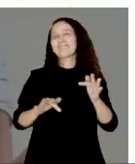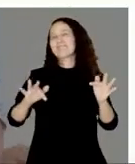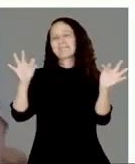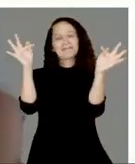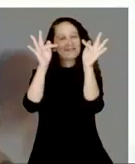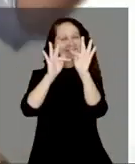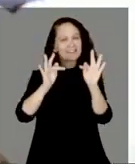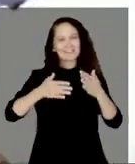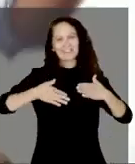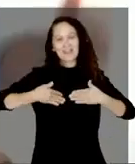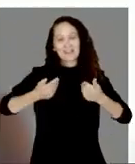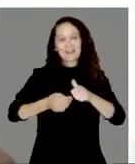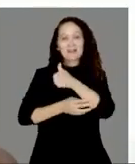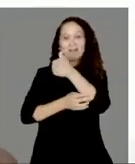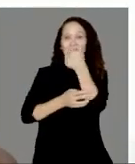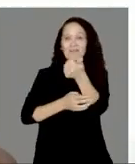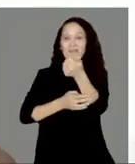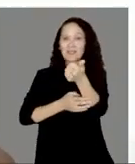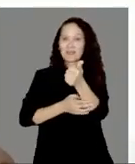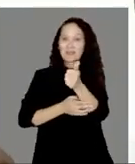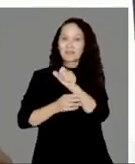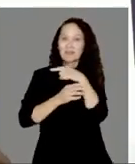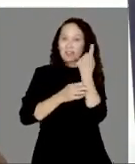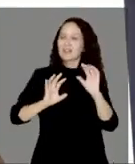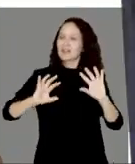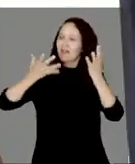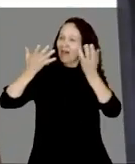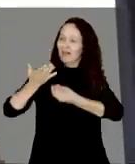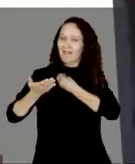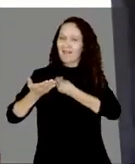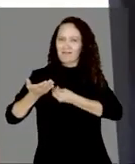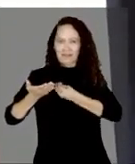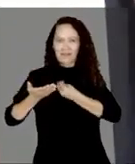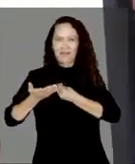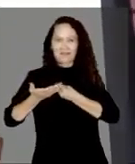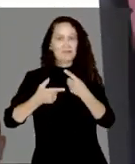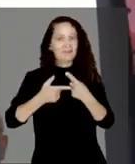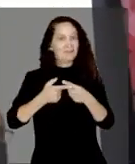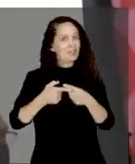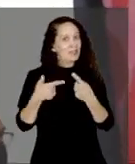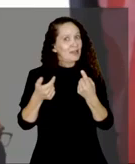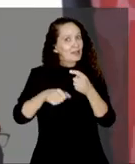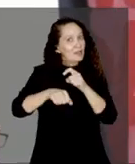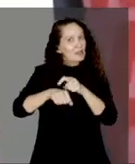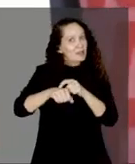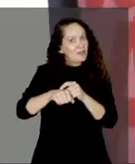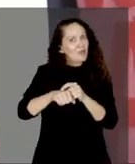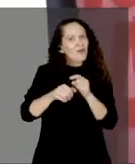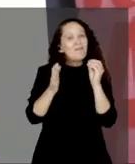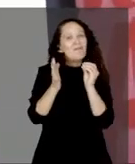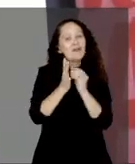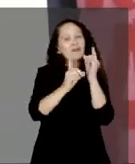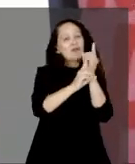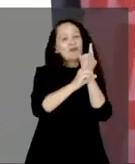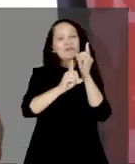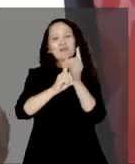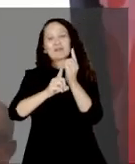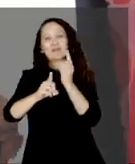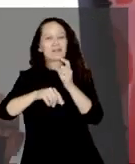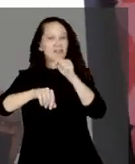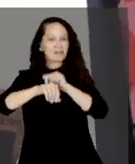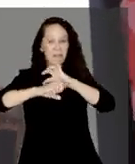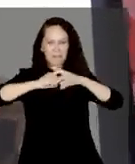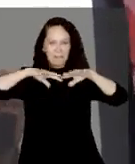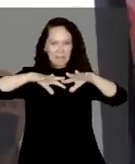sem-prefeito Oswaldo Dias, que está conosco aqui. Saudar o Marinho, saudar os atores, família Marighella, nosso